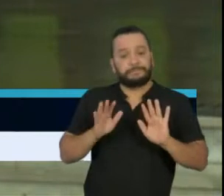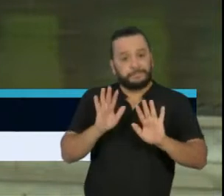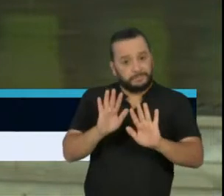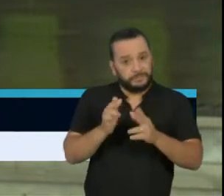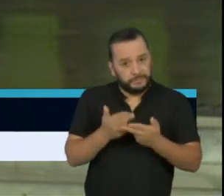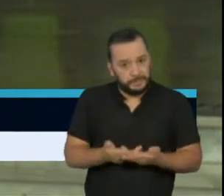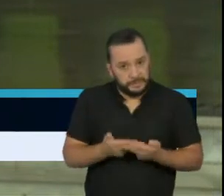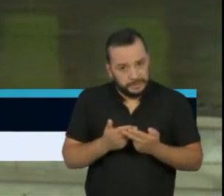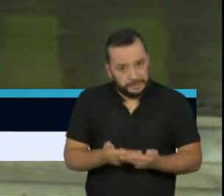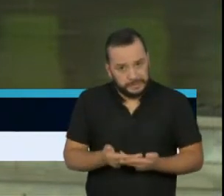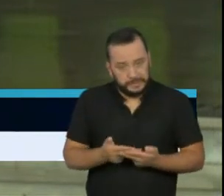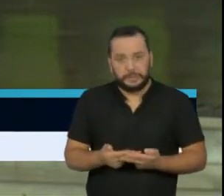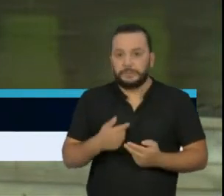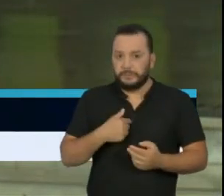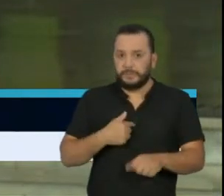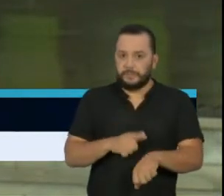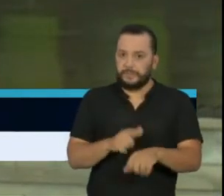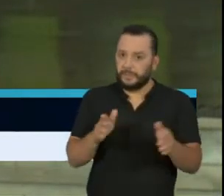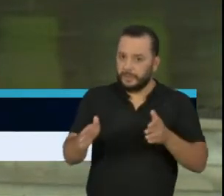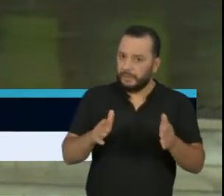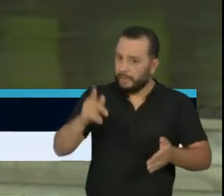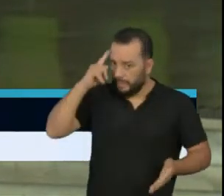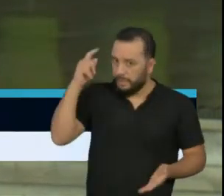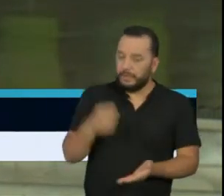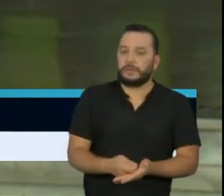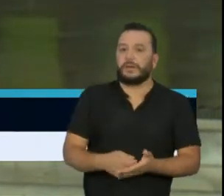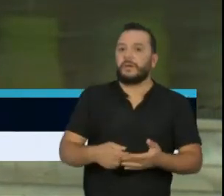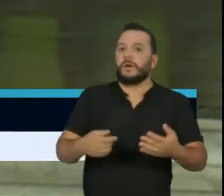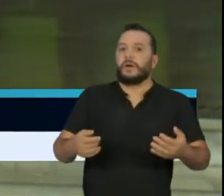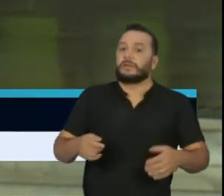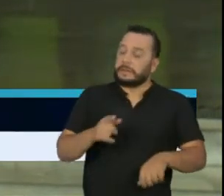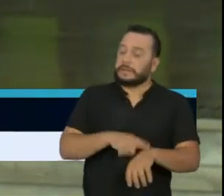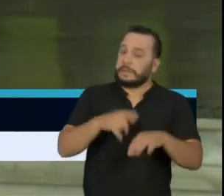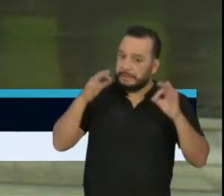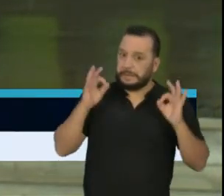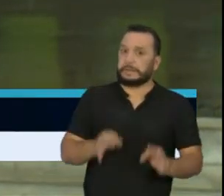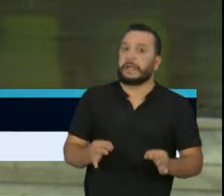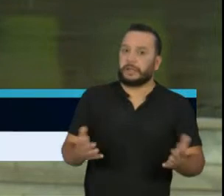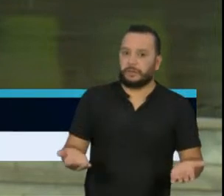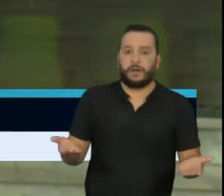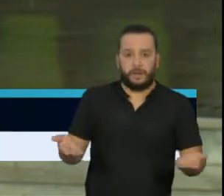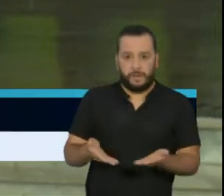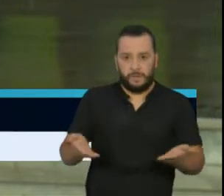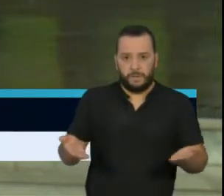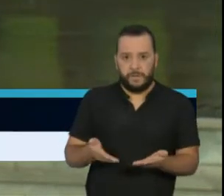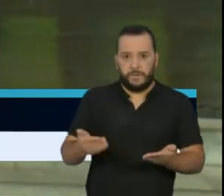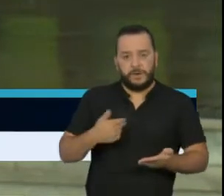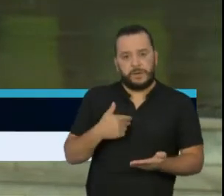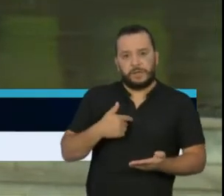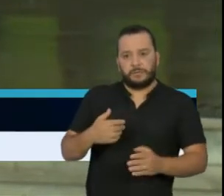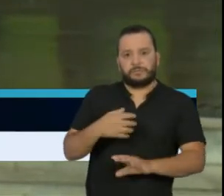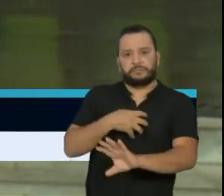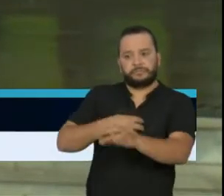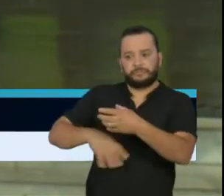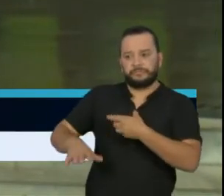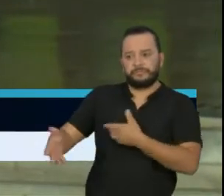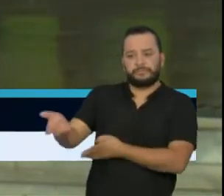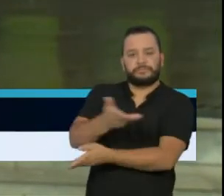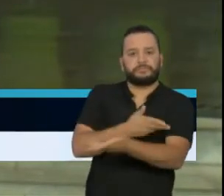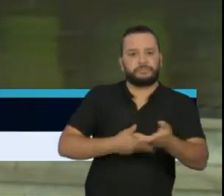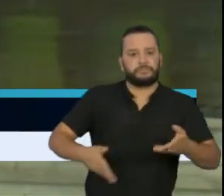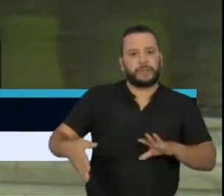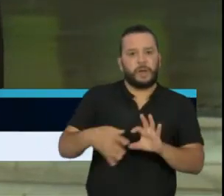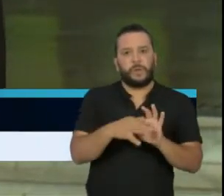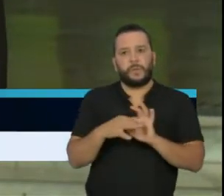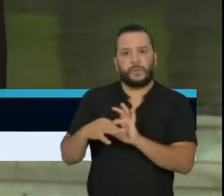de separar o joio do trigo, é a hora da verdade, é a hora de demonstrar o nosso espírito de união, é a